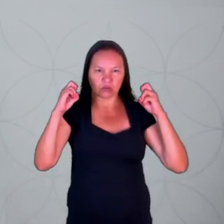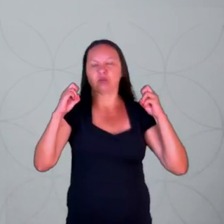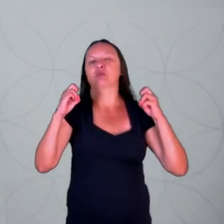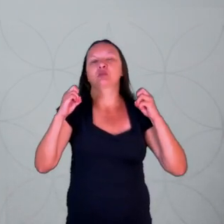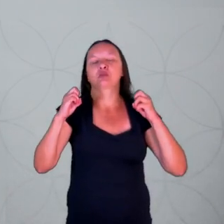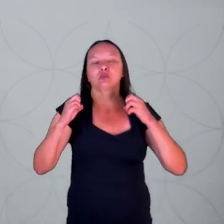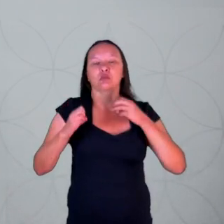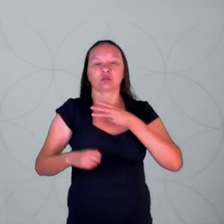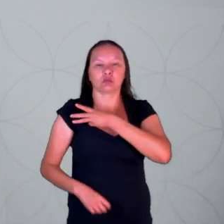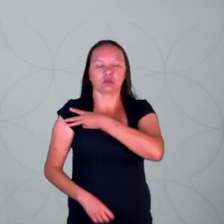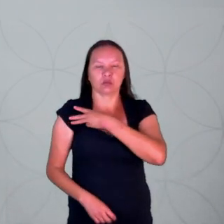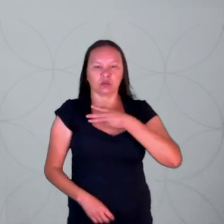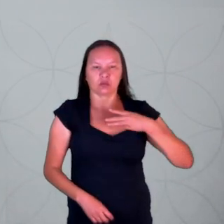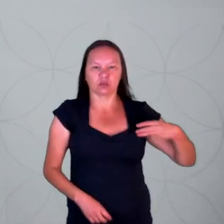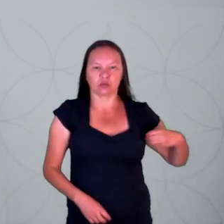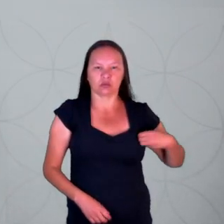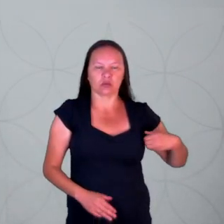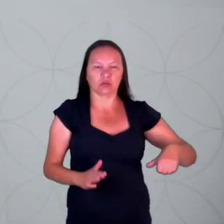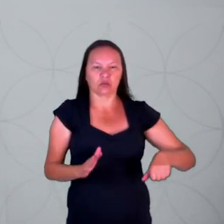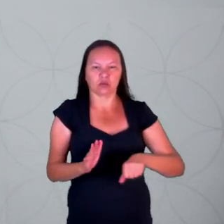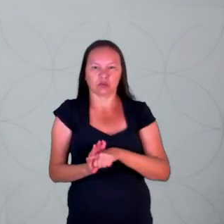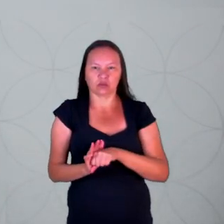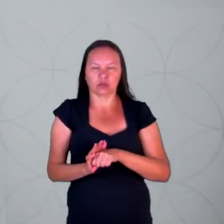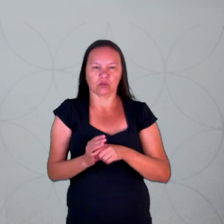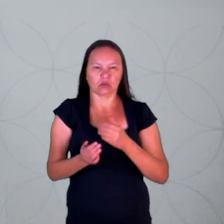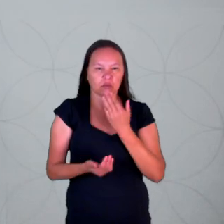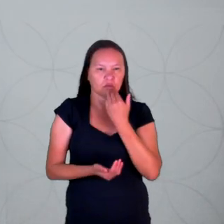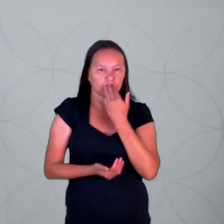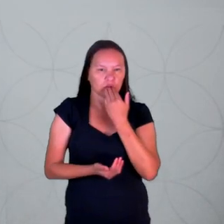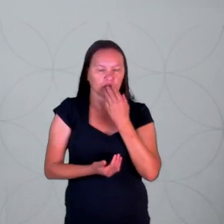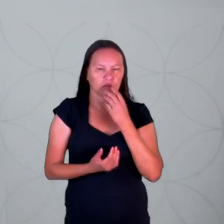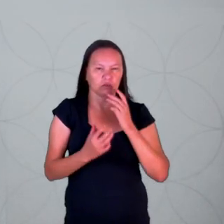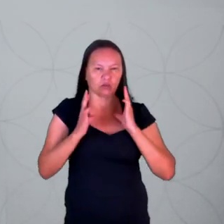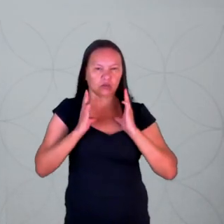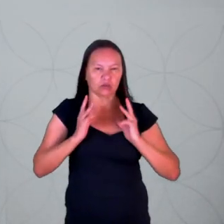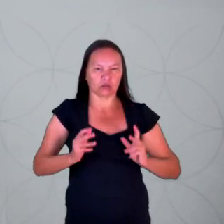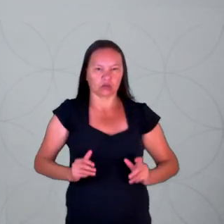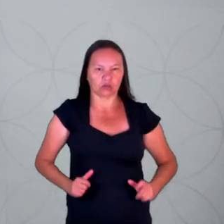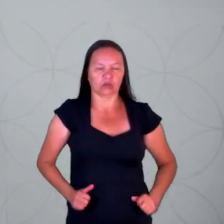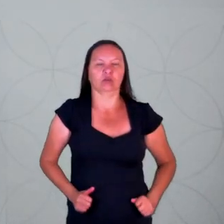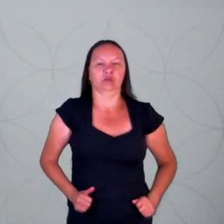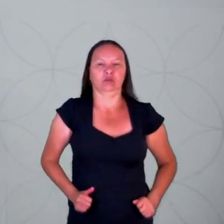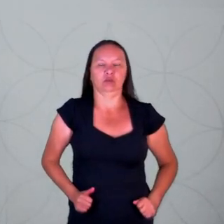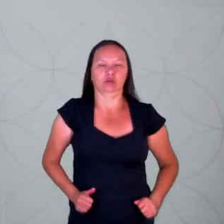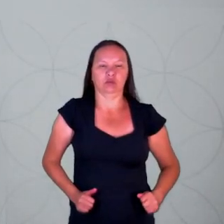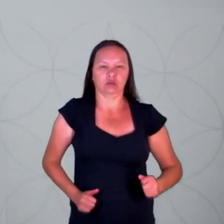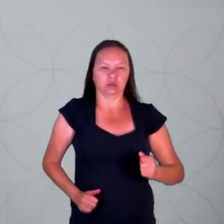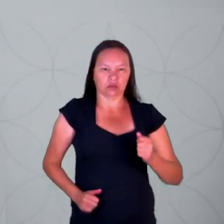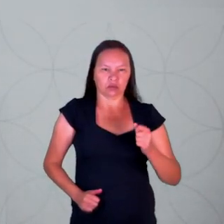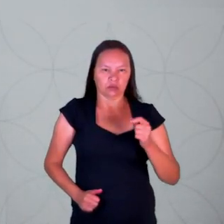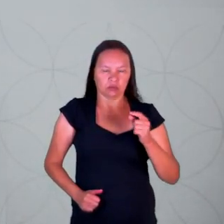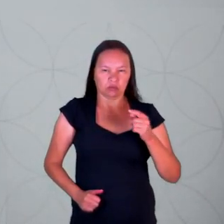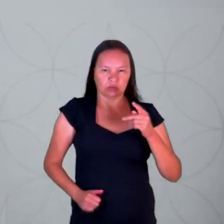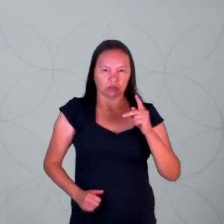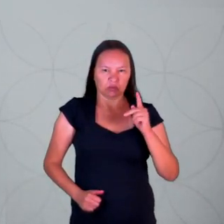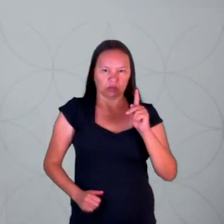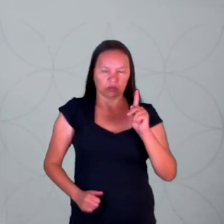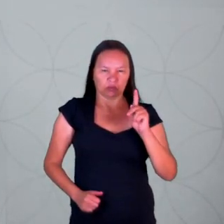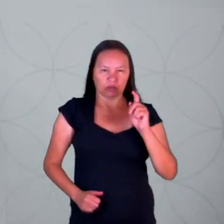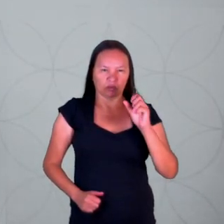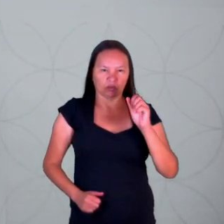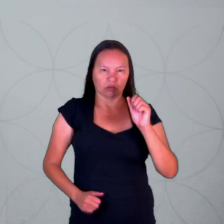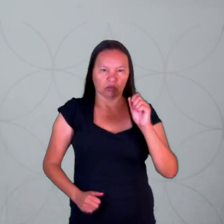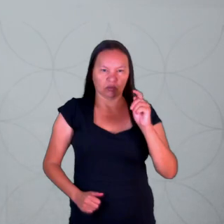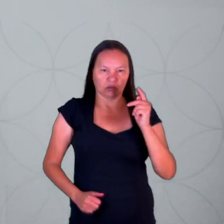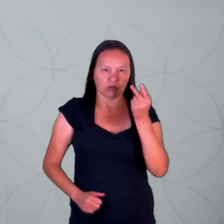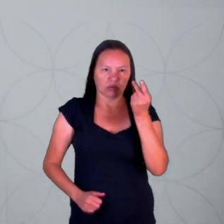Público na defesa do direito humano Alimentação adequada dhaa promovido pelo Conselho Nacional